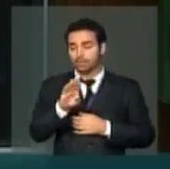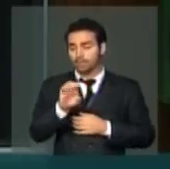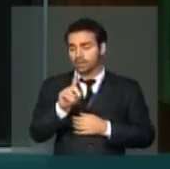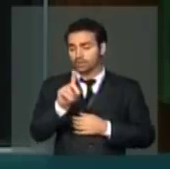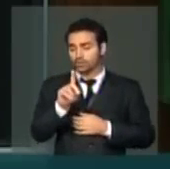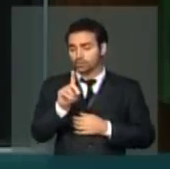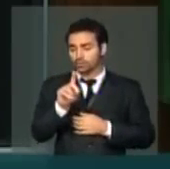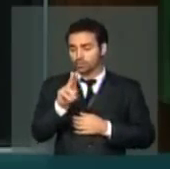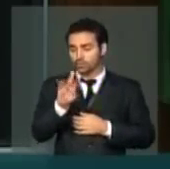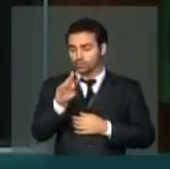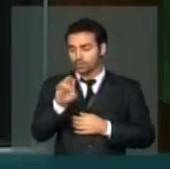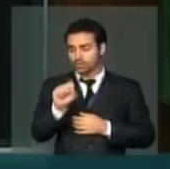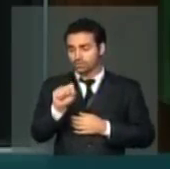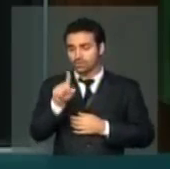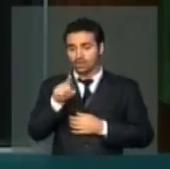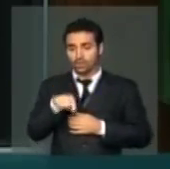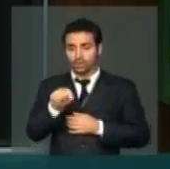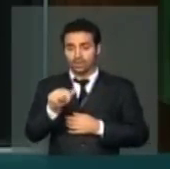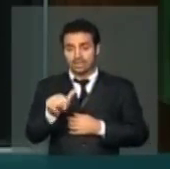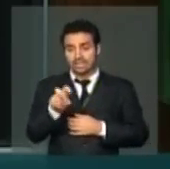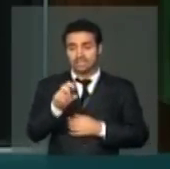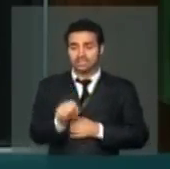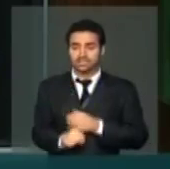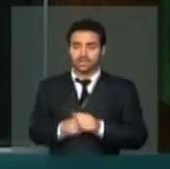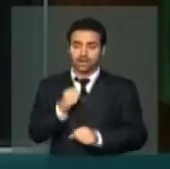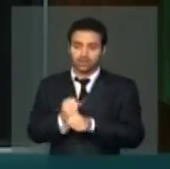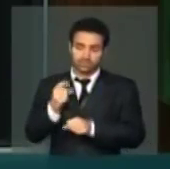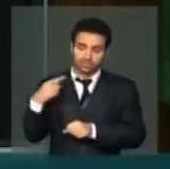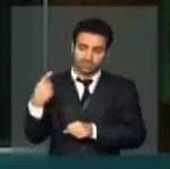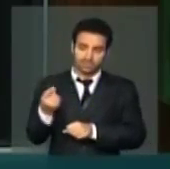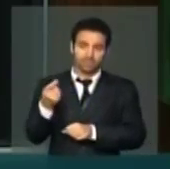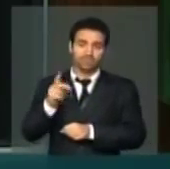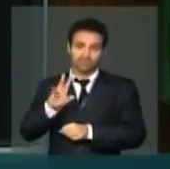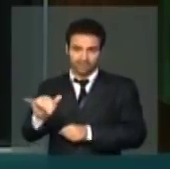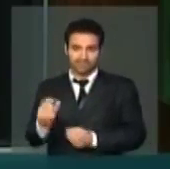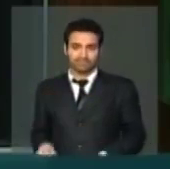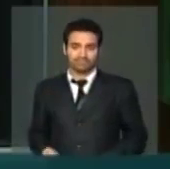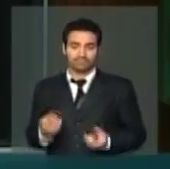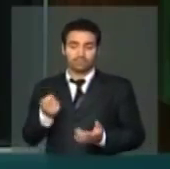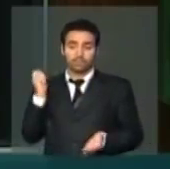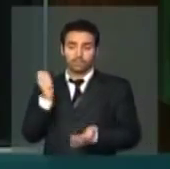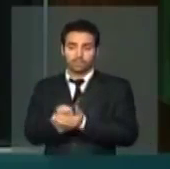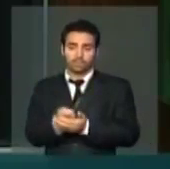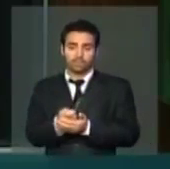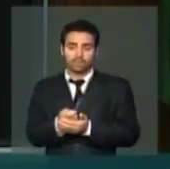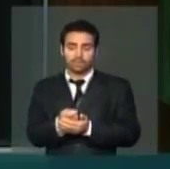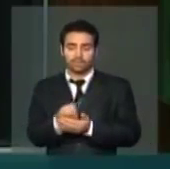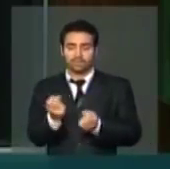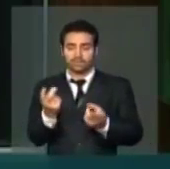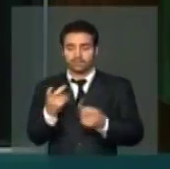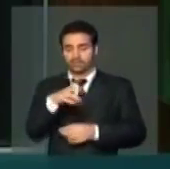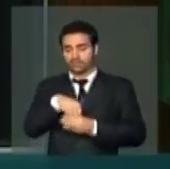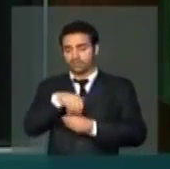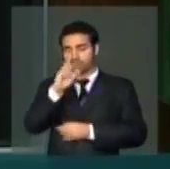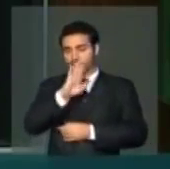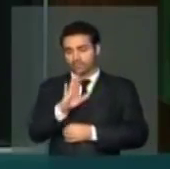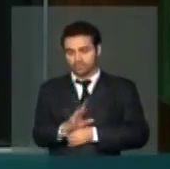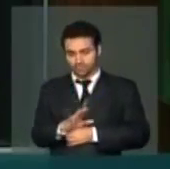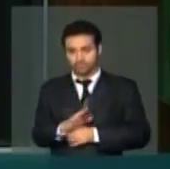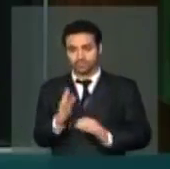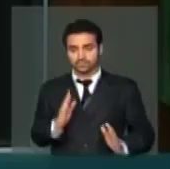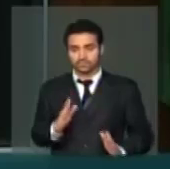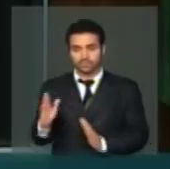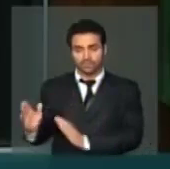são títulos com vencimento de 15 anos que vão ser oferecidos para venda dentro do país. A